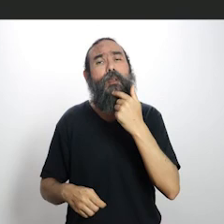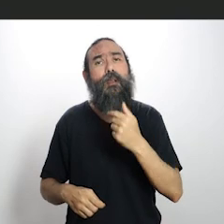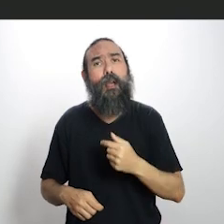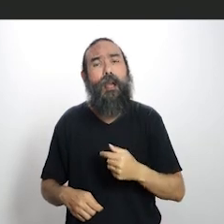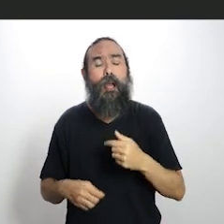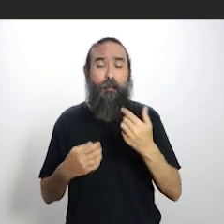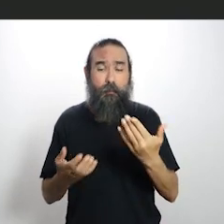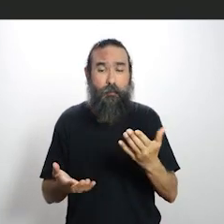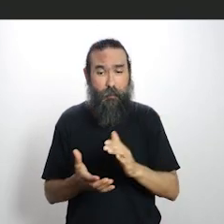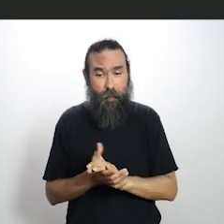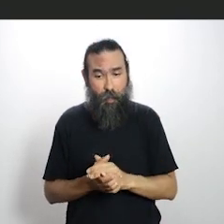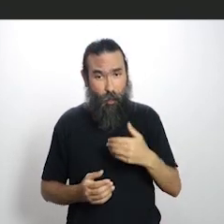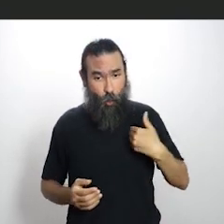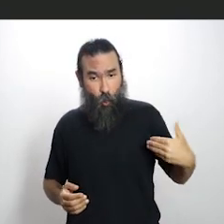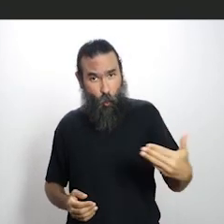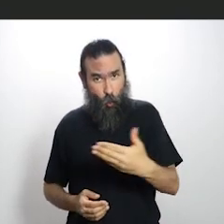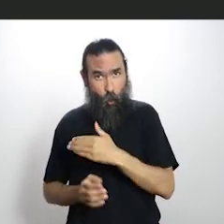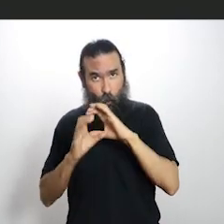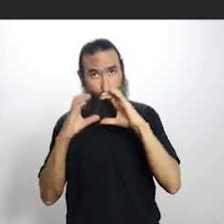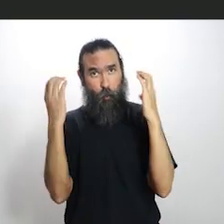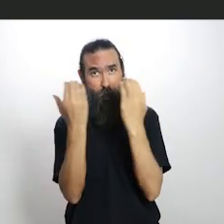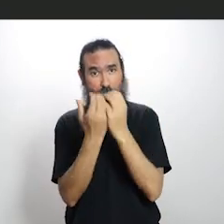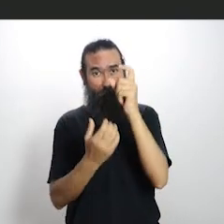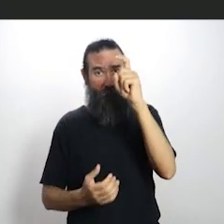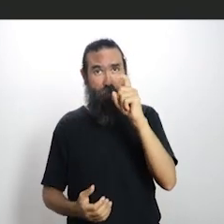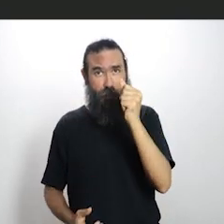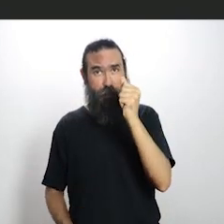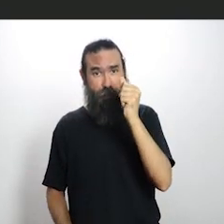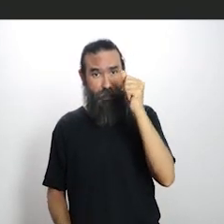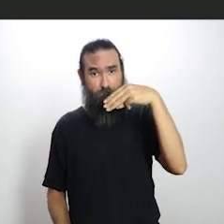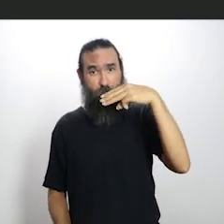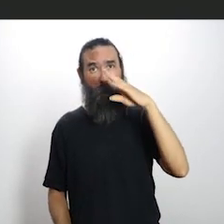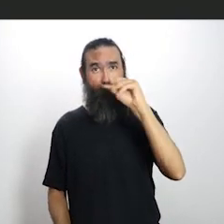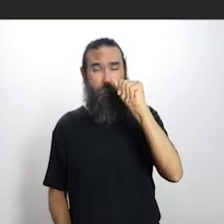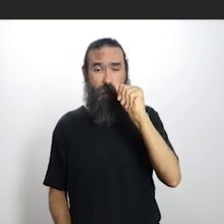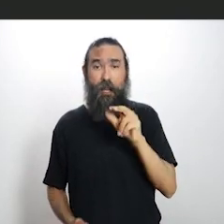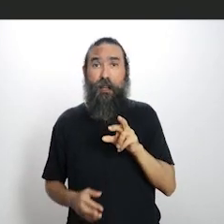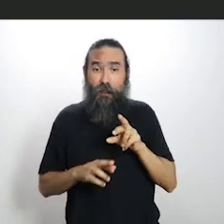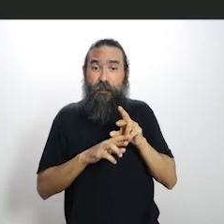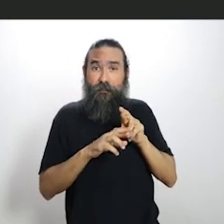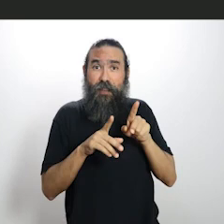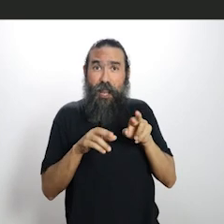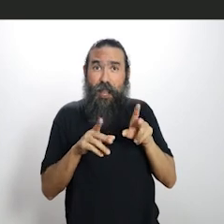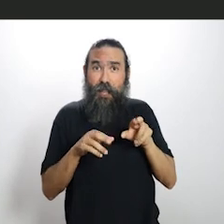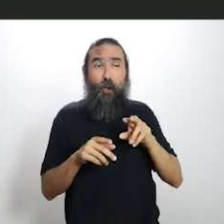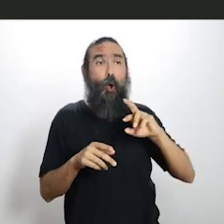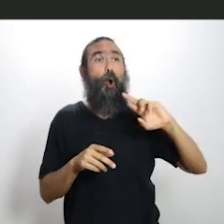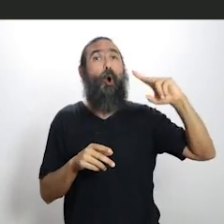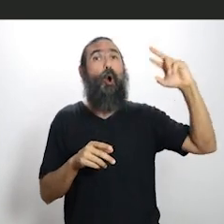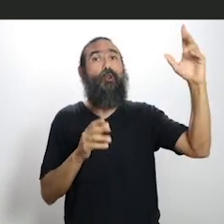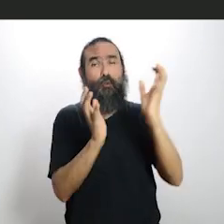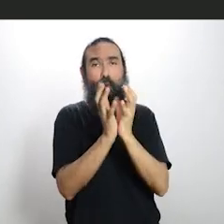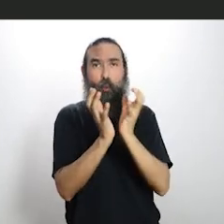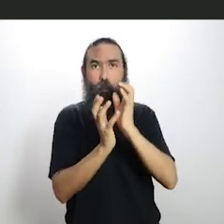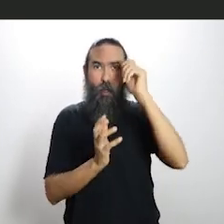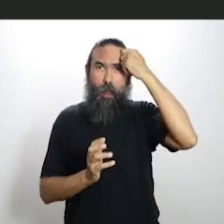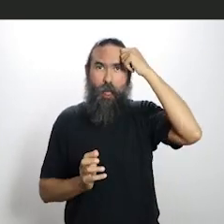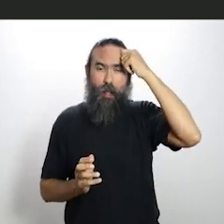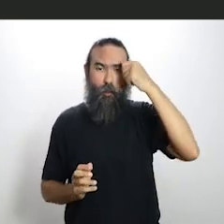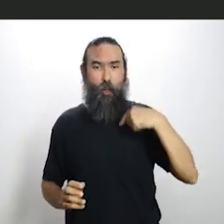desafricana que difere dos outros terreiros então hoje aqui quarta-feira né a gente celebra Ogum